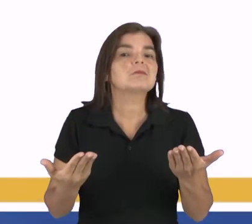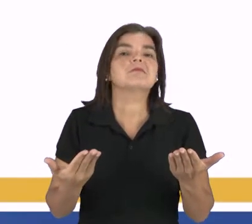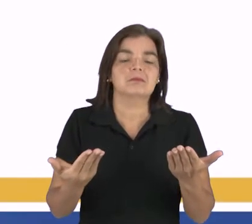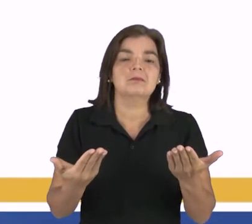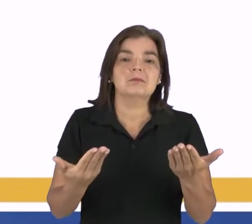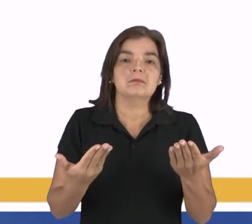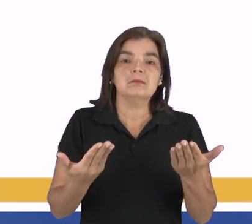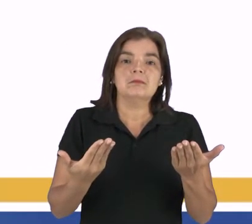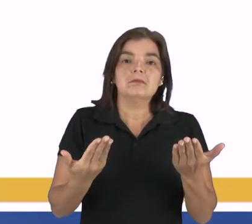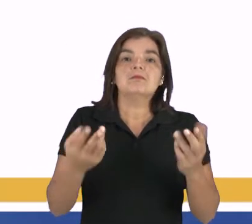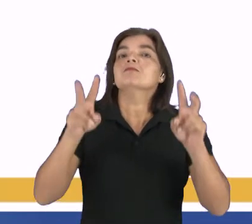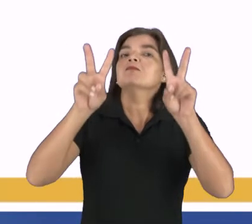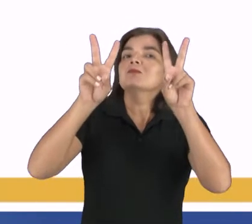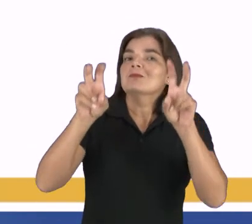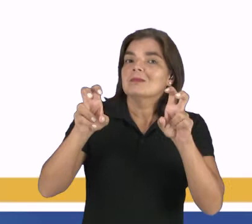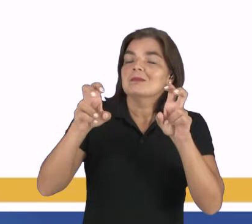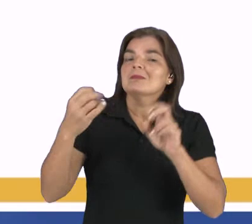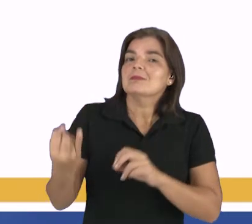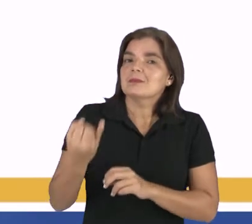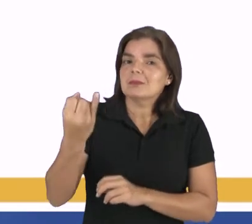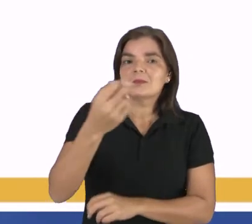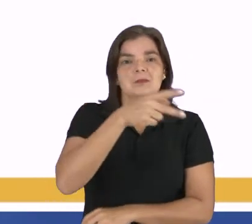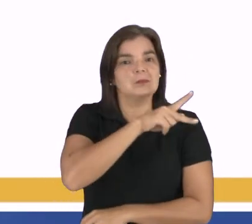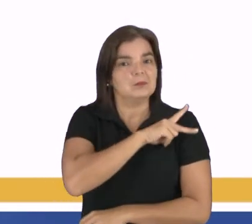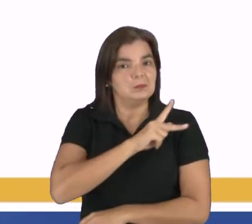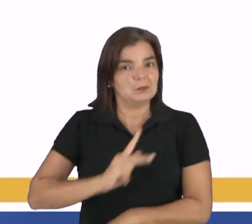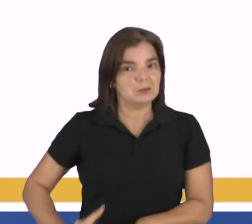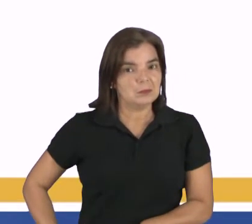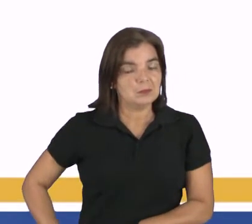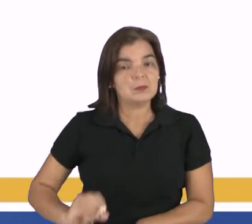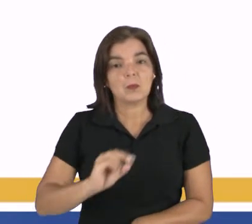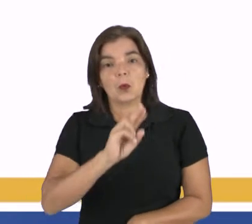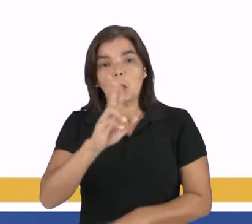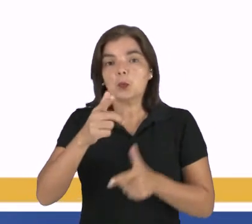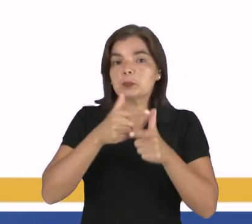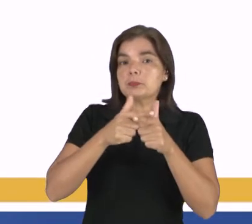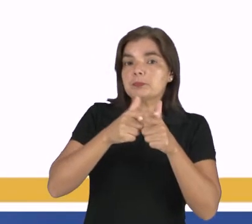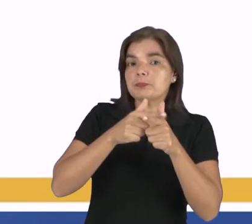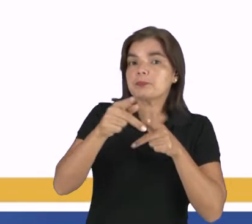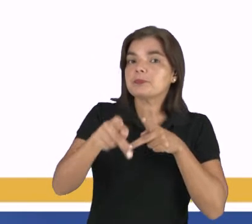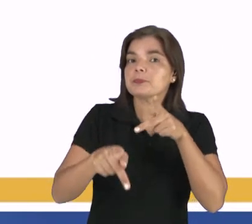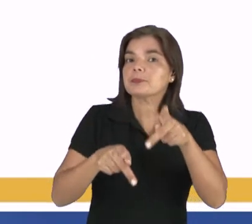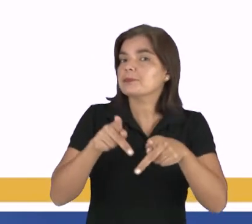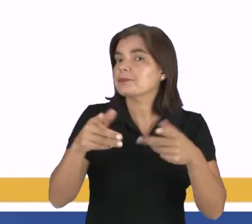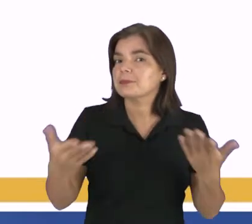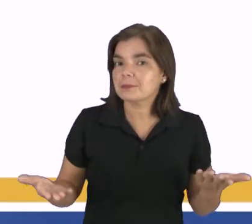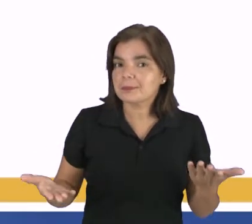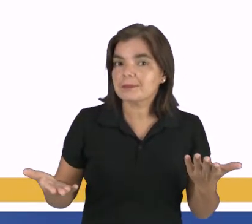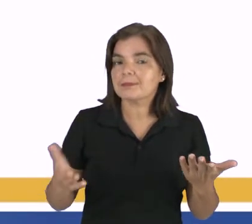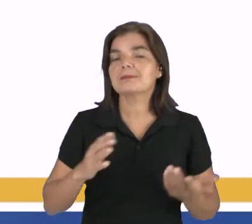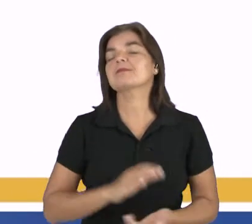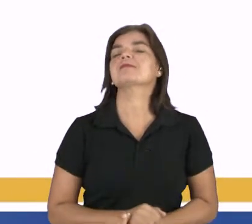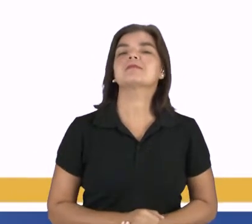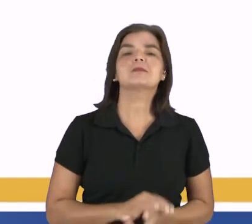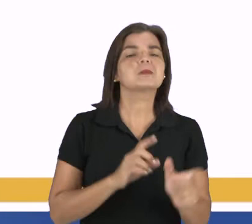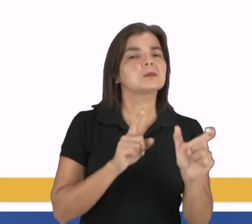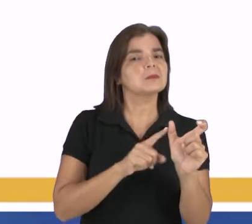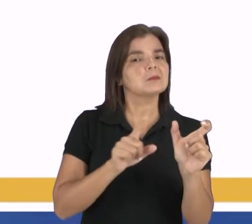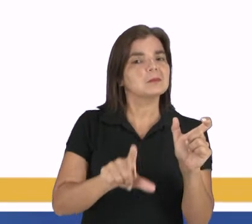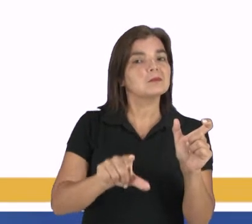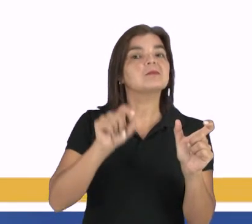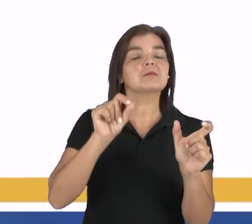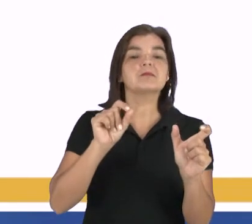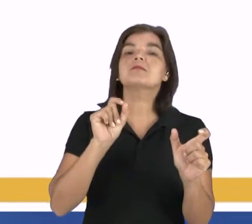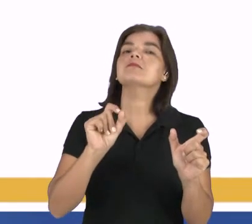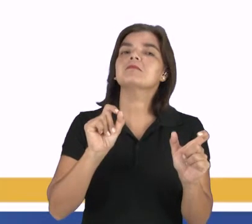sua palavra-chave. Presidente ou problemas do povo, tá? A palavra